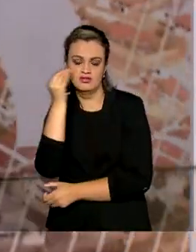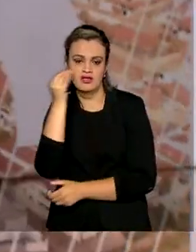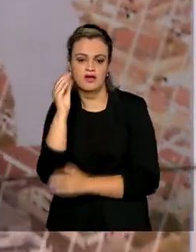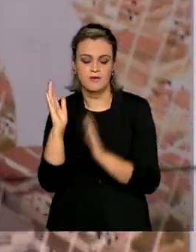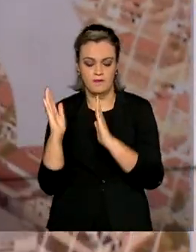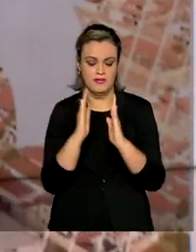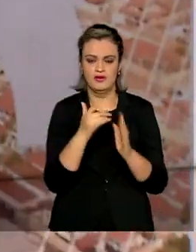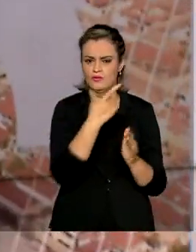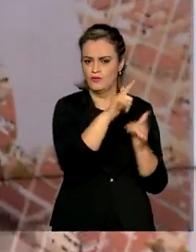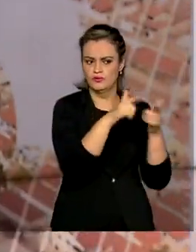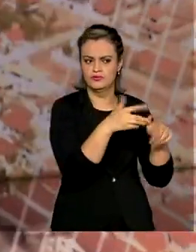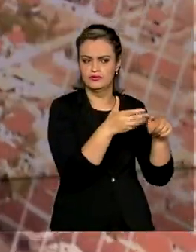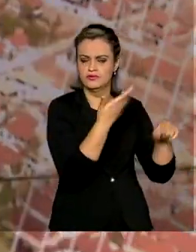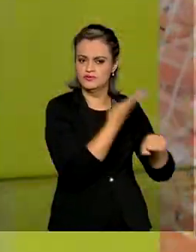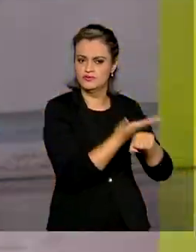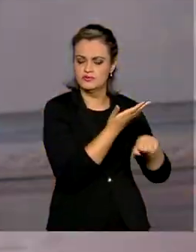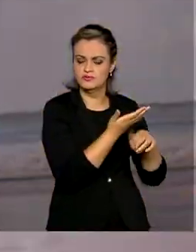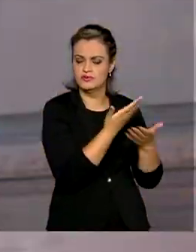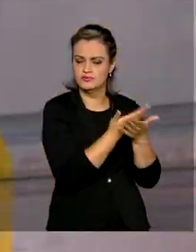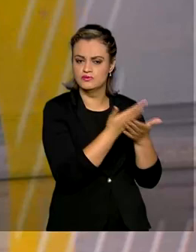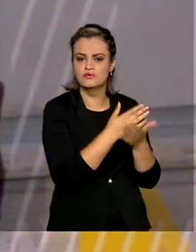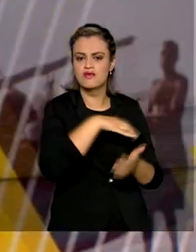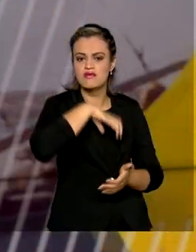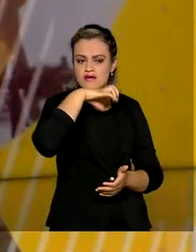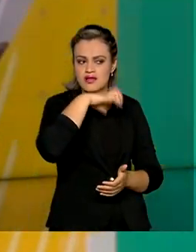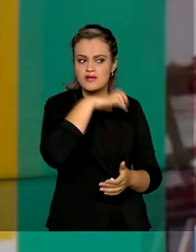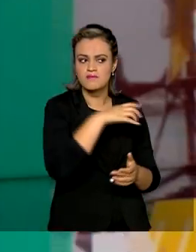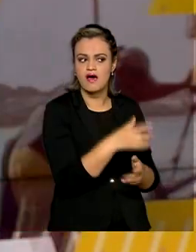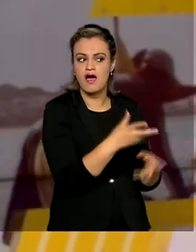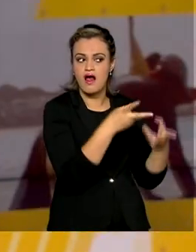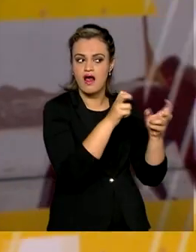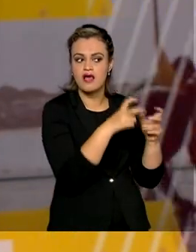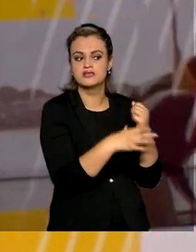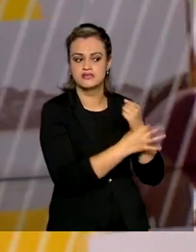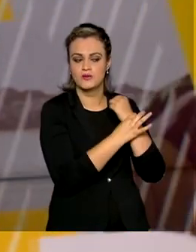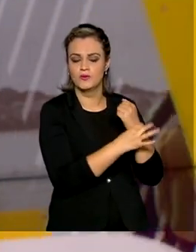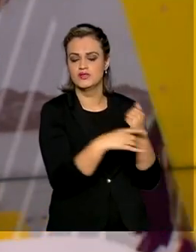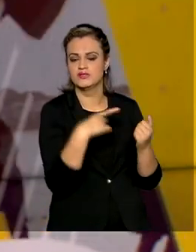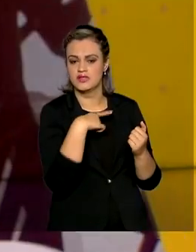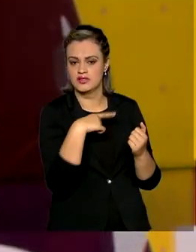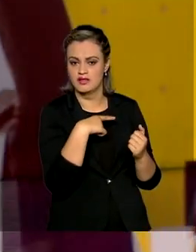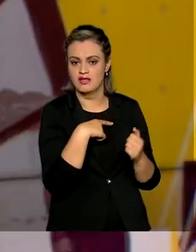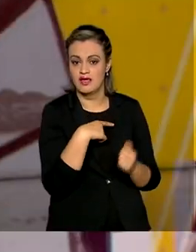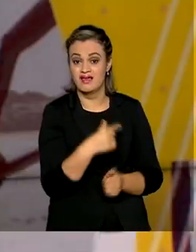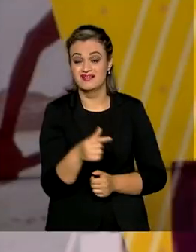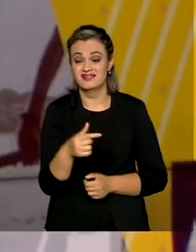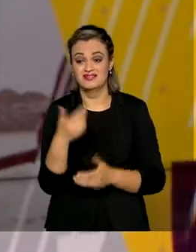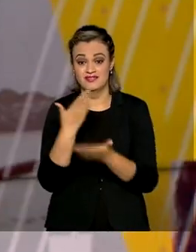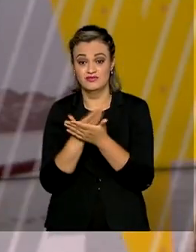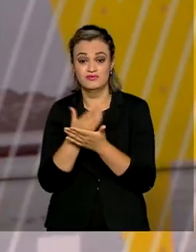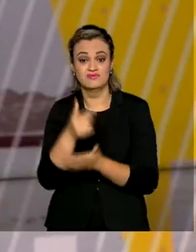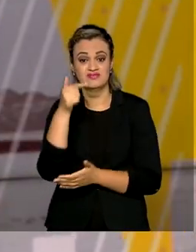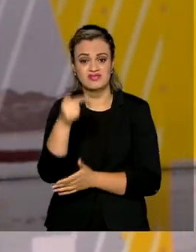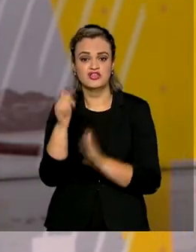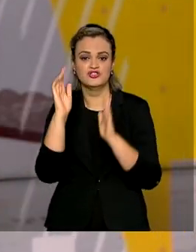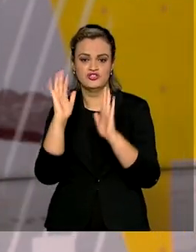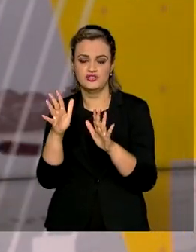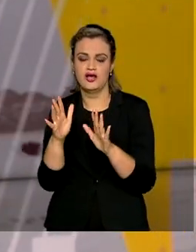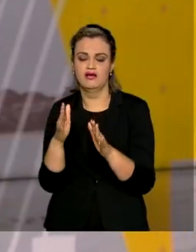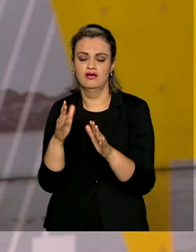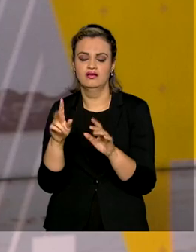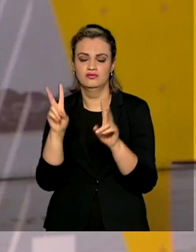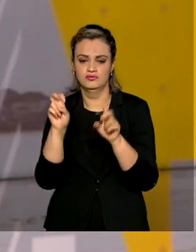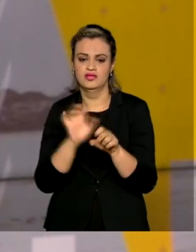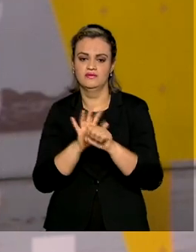que incluía estudos em animais, trouxeram resultados aceitáveis de segurança. Este é o sétimo estudo de vacina contra o novo